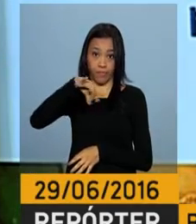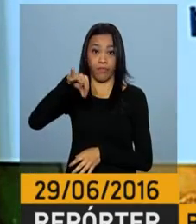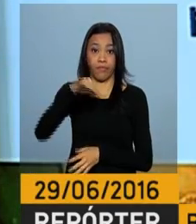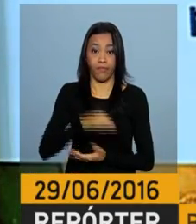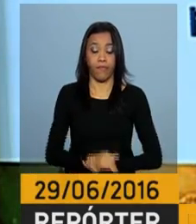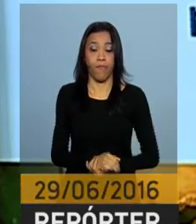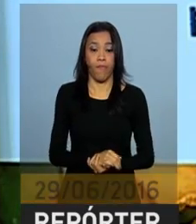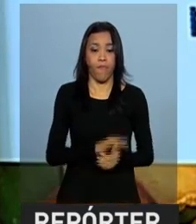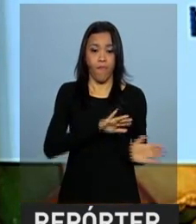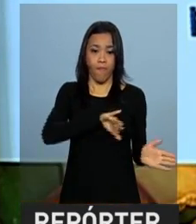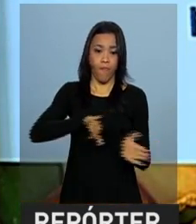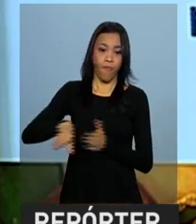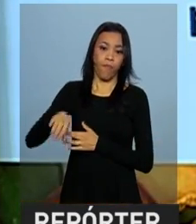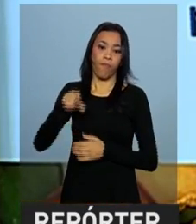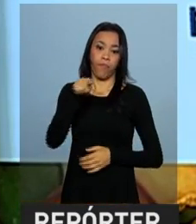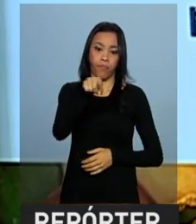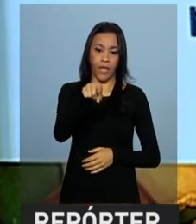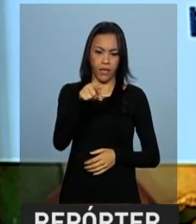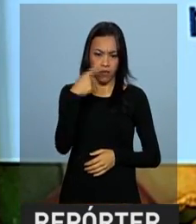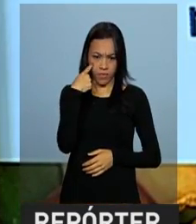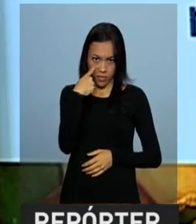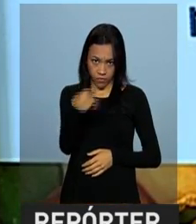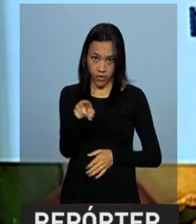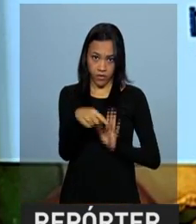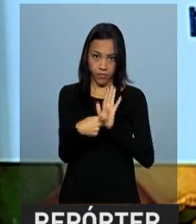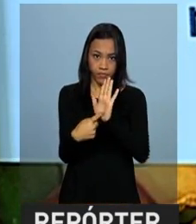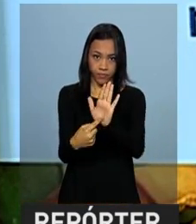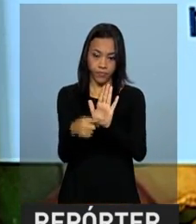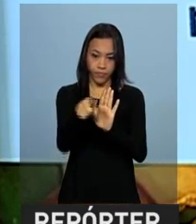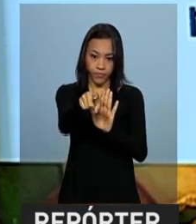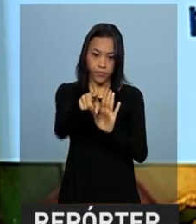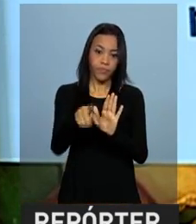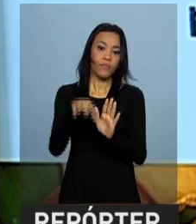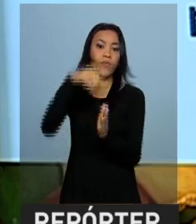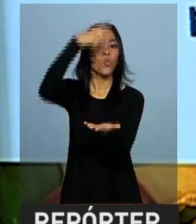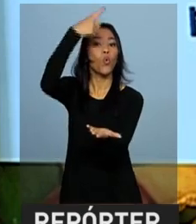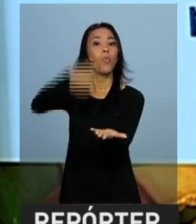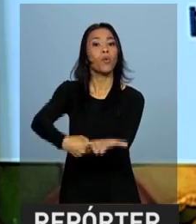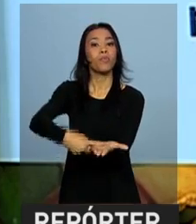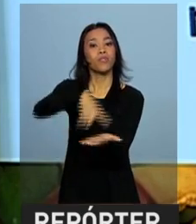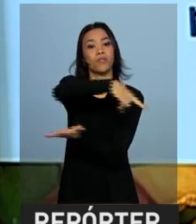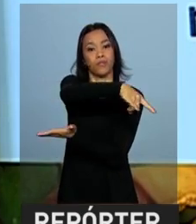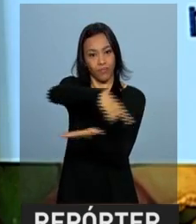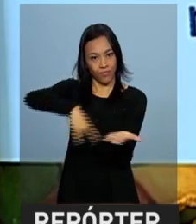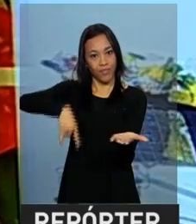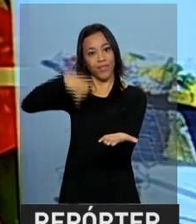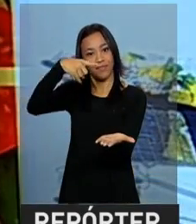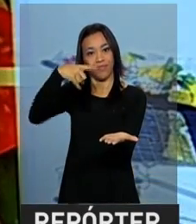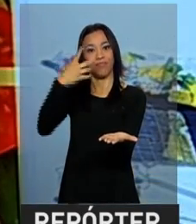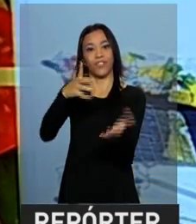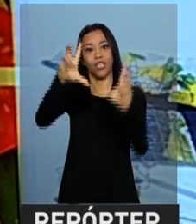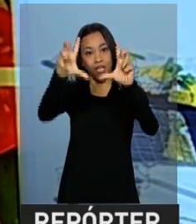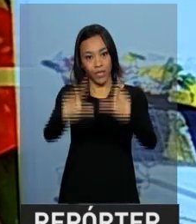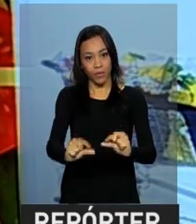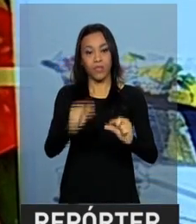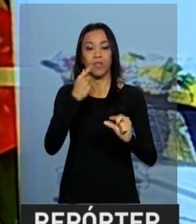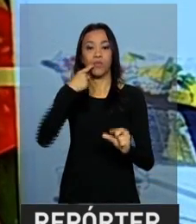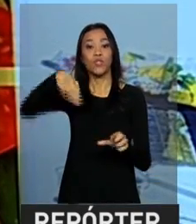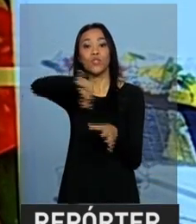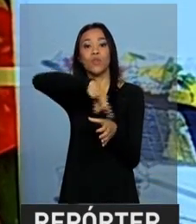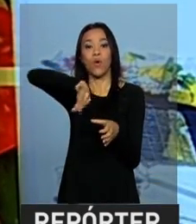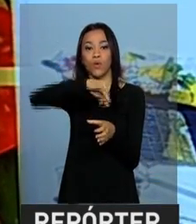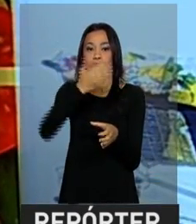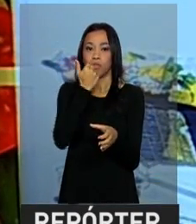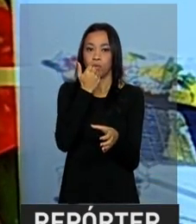passar eh aqui é alguns resultados do acordo da redução de sódio nos alimentos processados bom esse